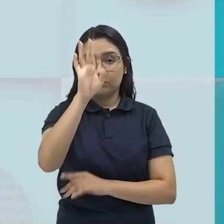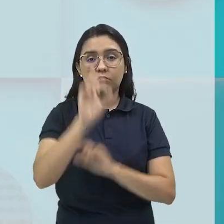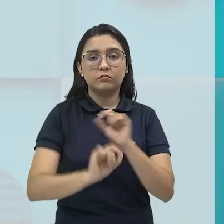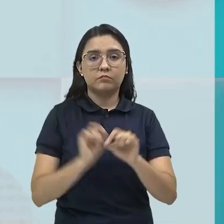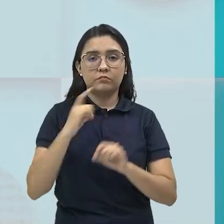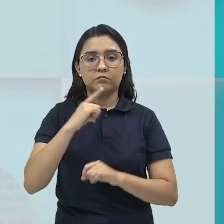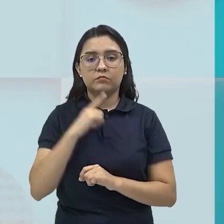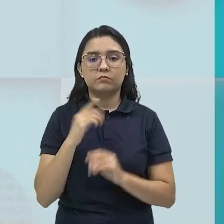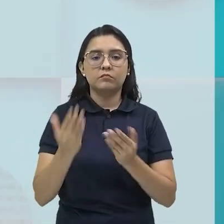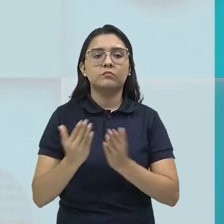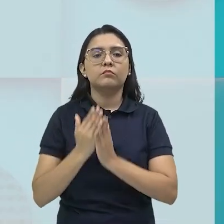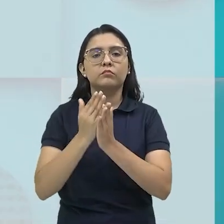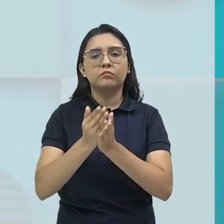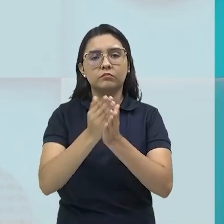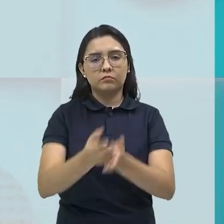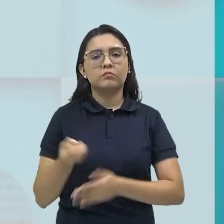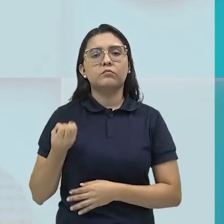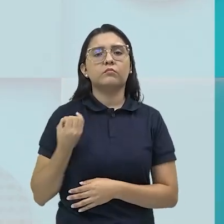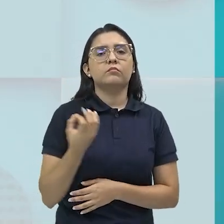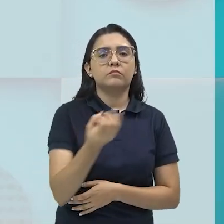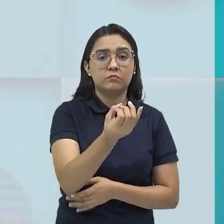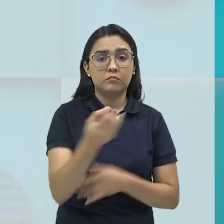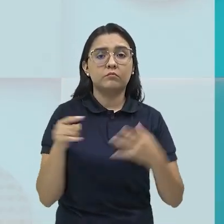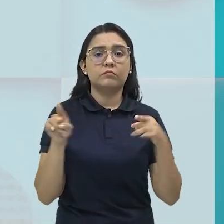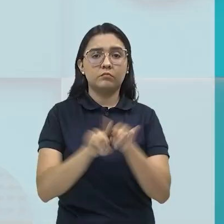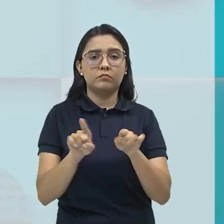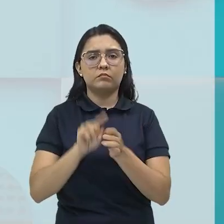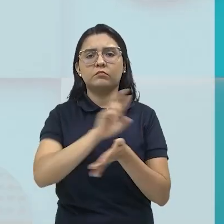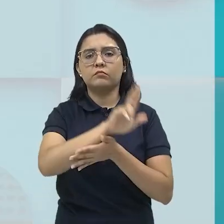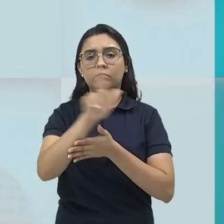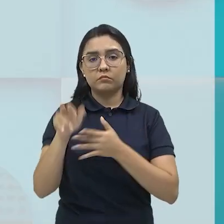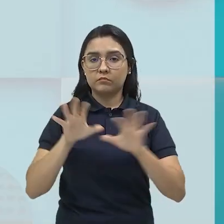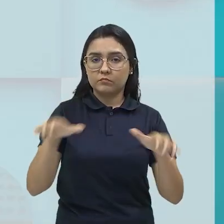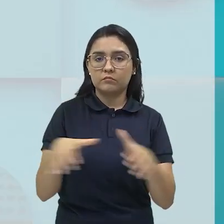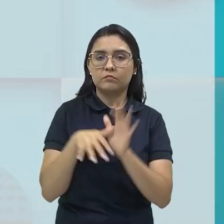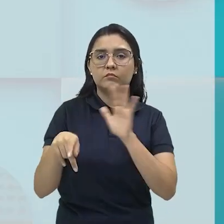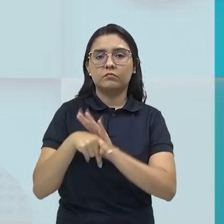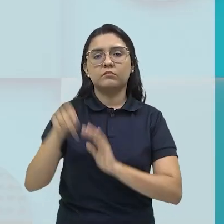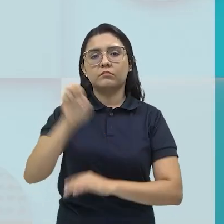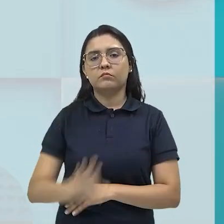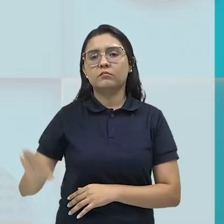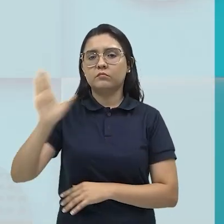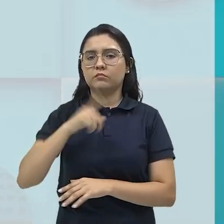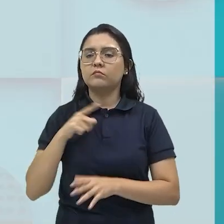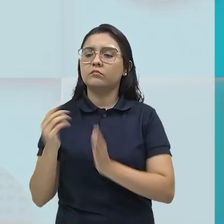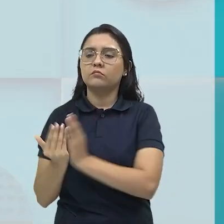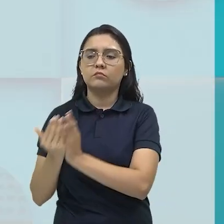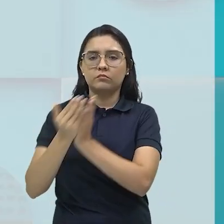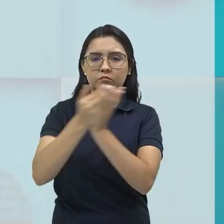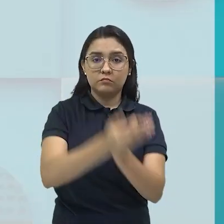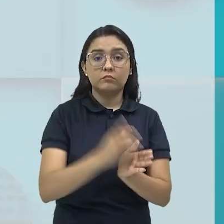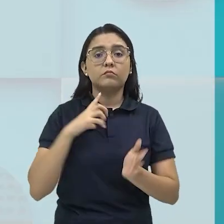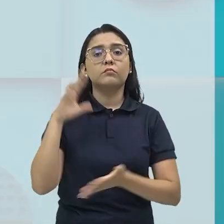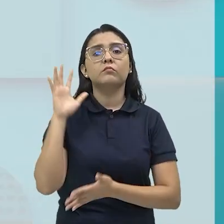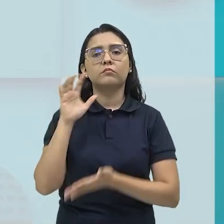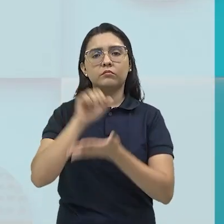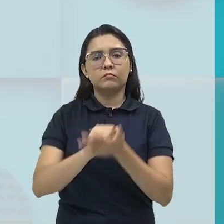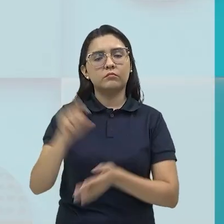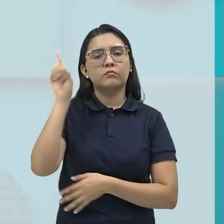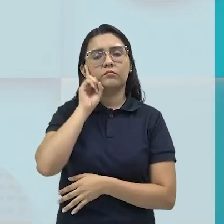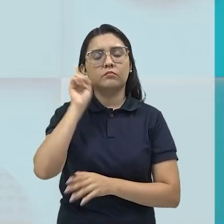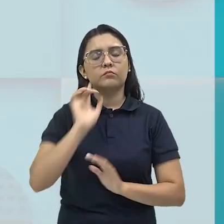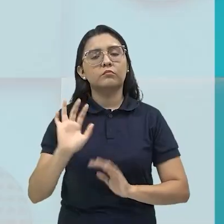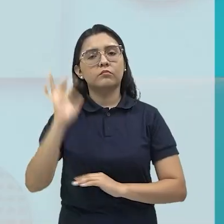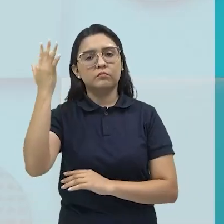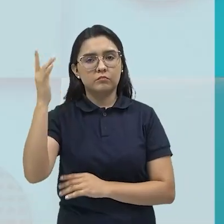em navegações, viagens, em que vários grupos europeus saíam das suas terras e registravam em diários aquilo